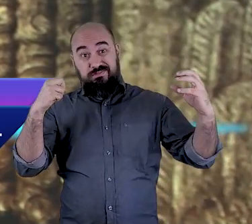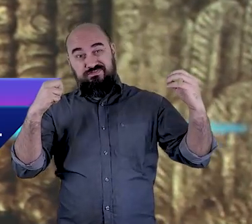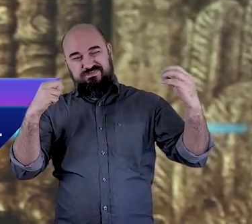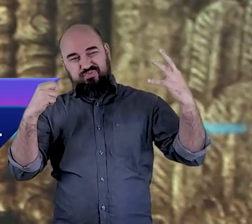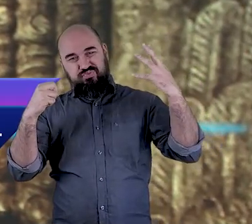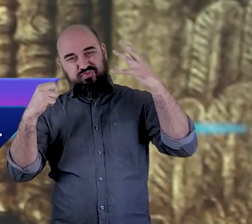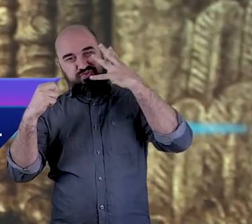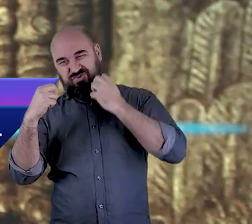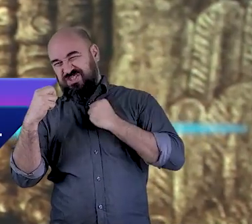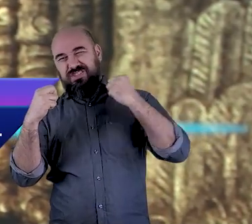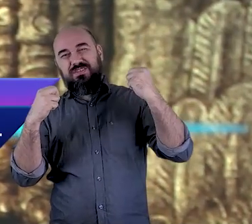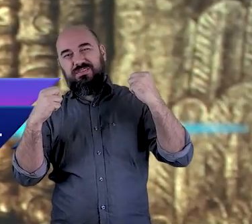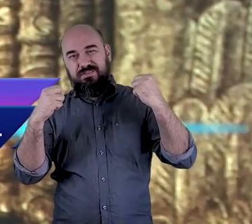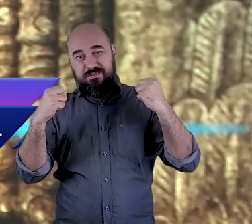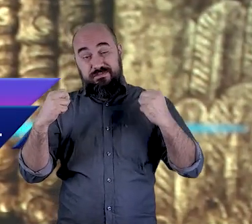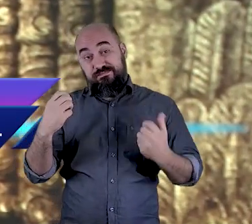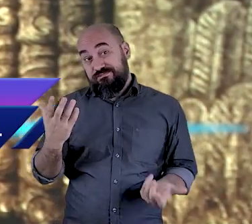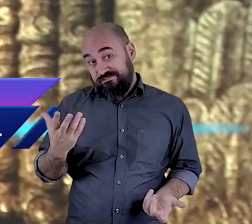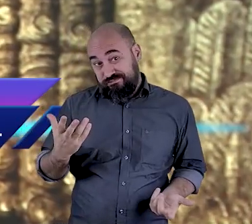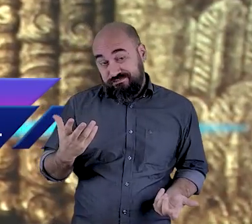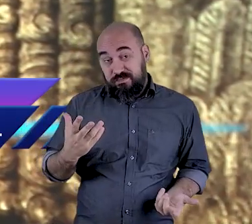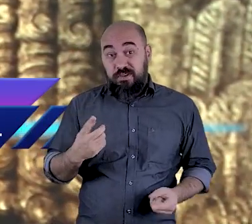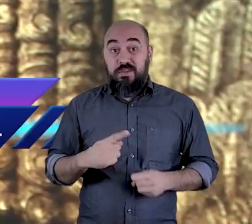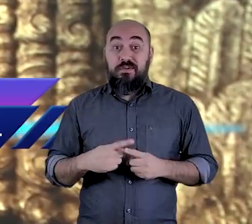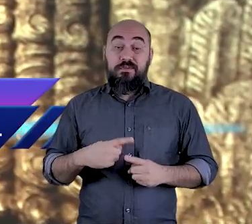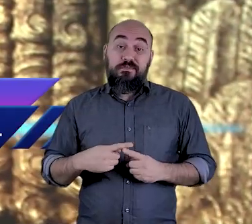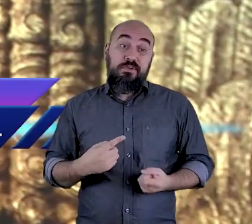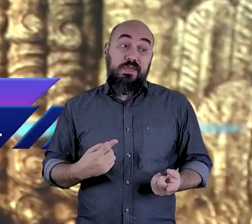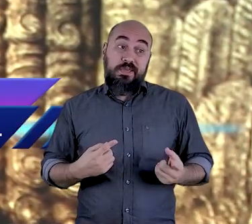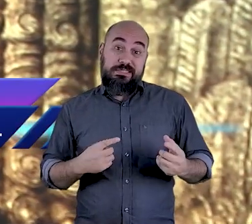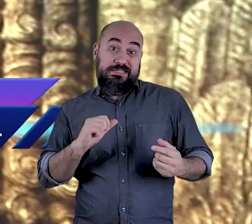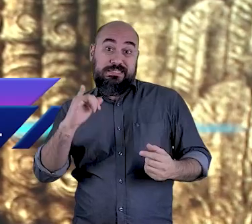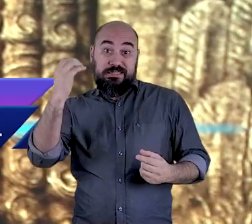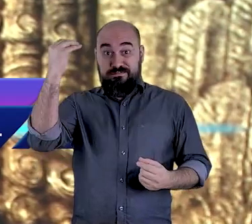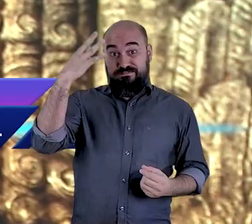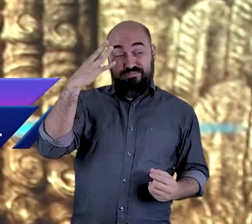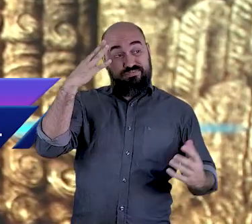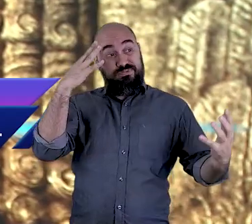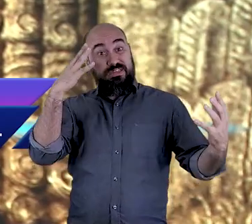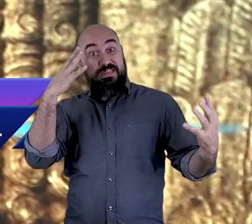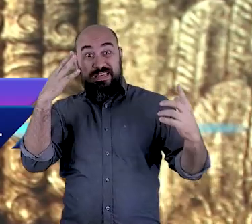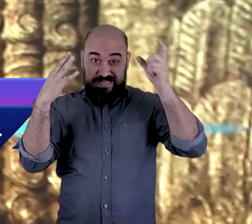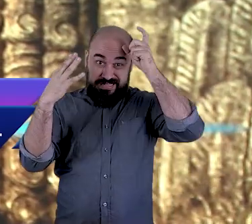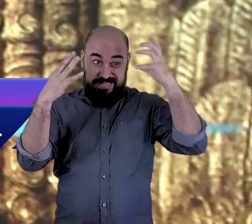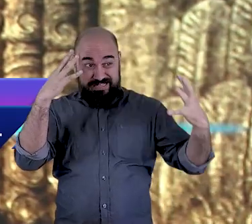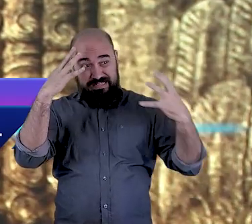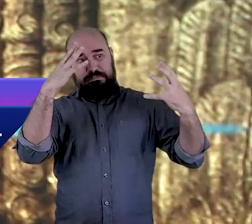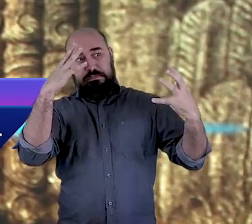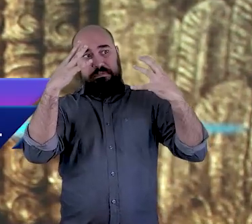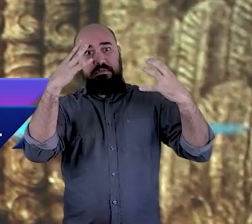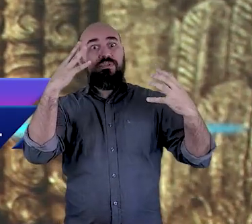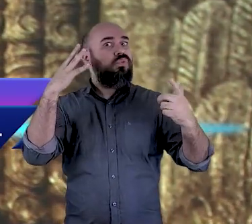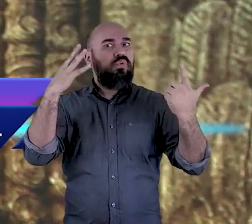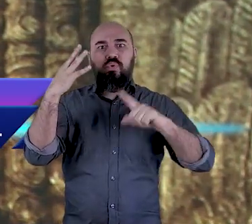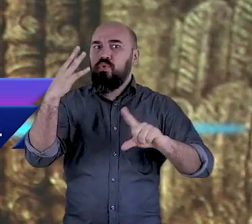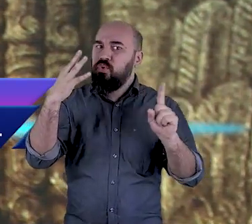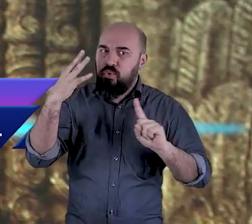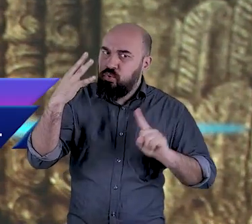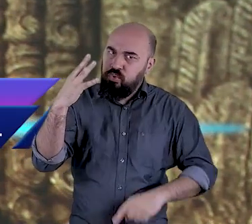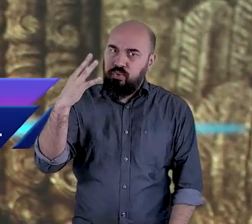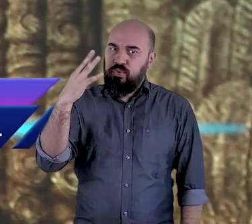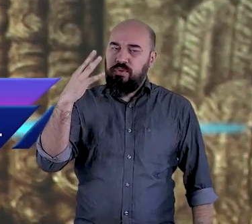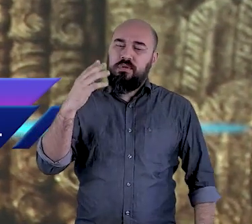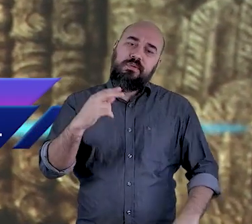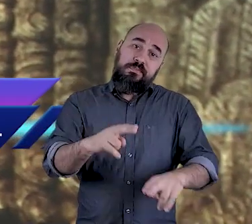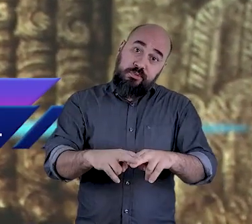causar problemas que em outra situação ele não poderia algumas vezes Deus nos ensina por meio